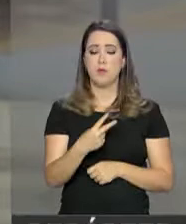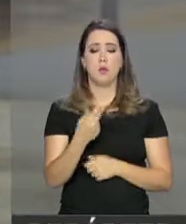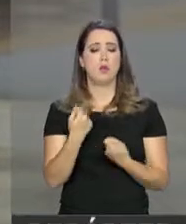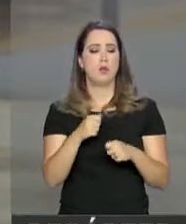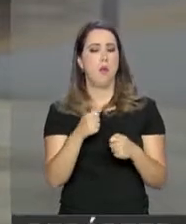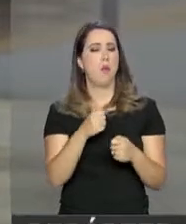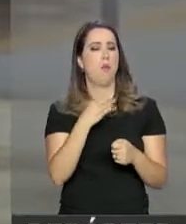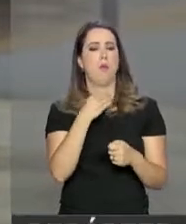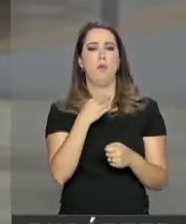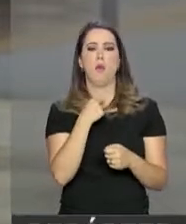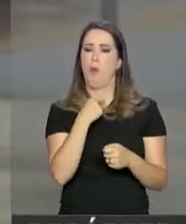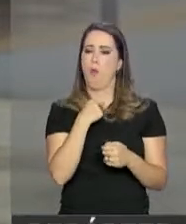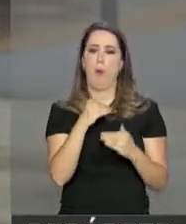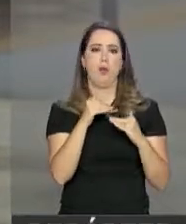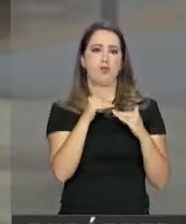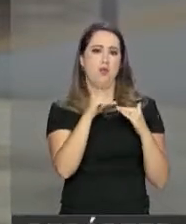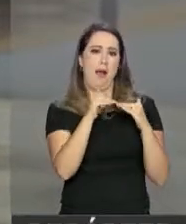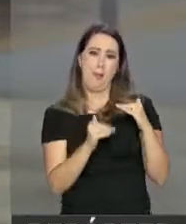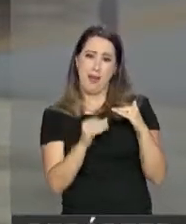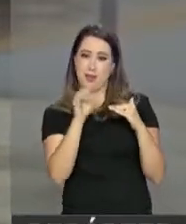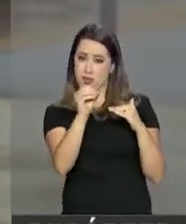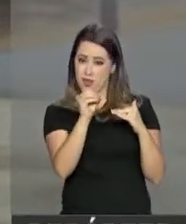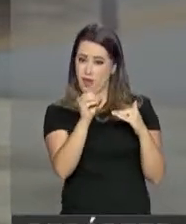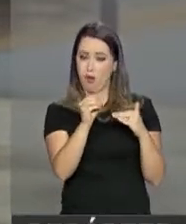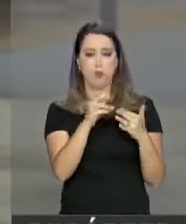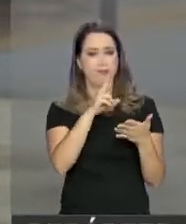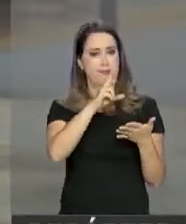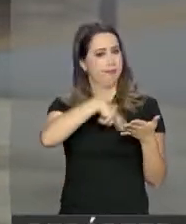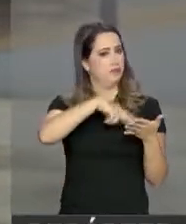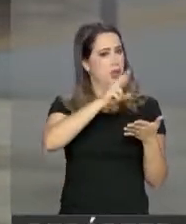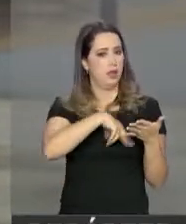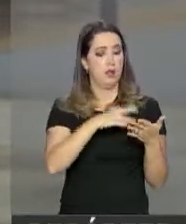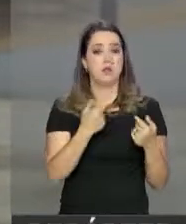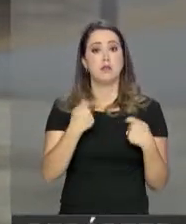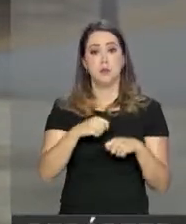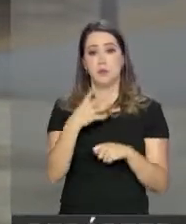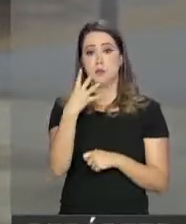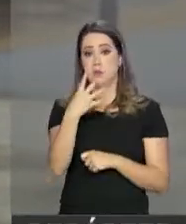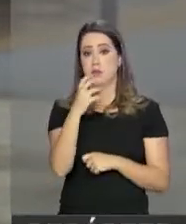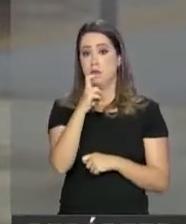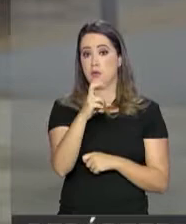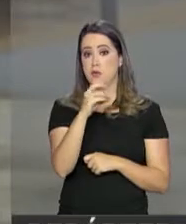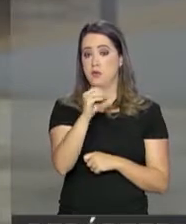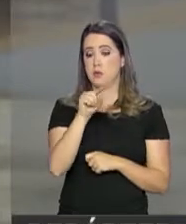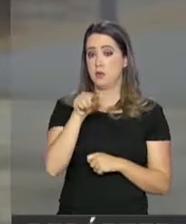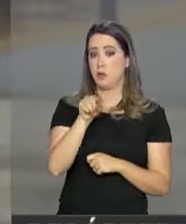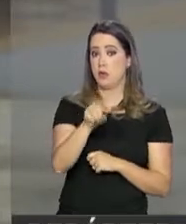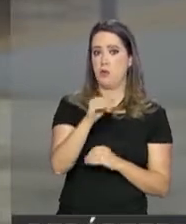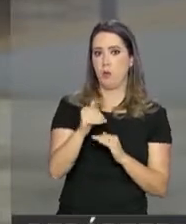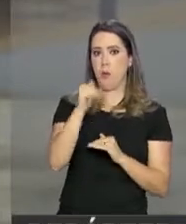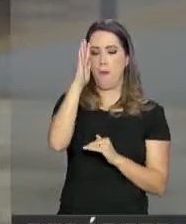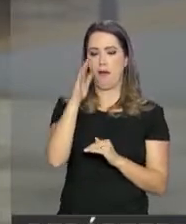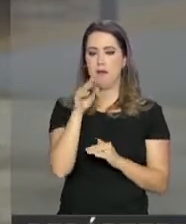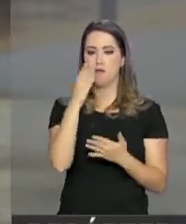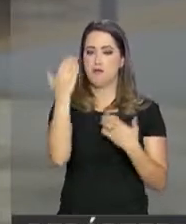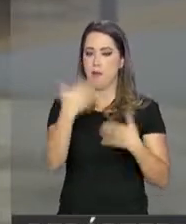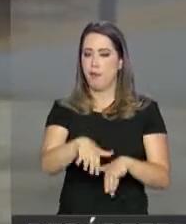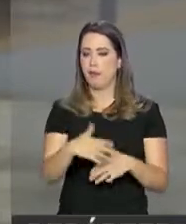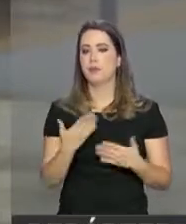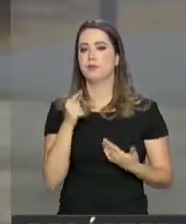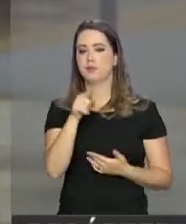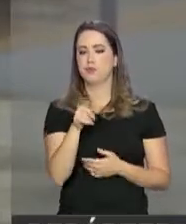ter tirado zero na redação e ter feito mais de 450 pontos na prova. O ProUni oferece bolsas de